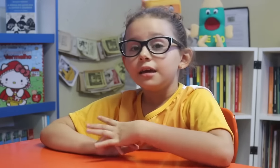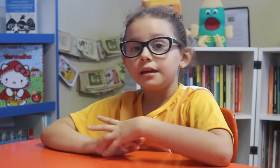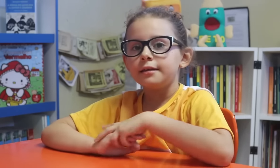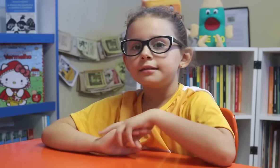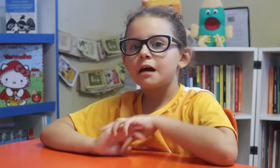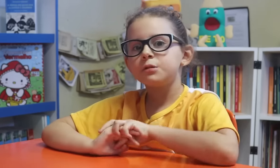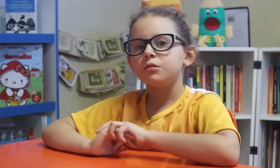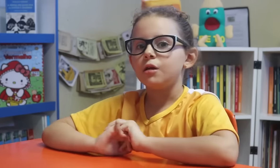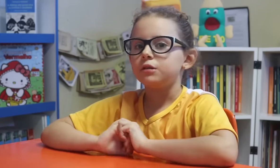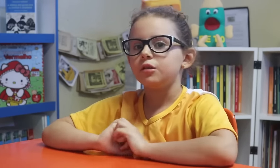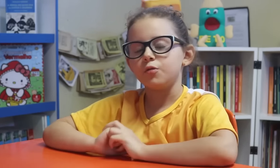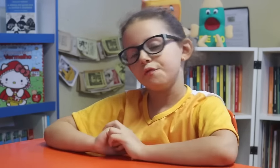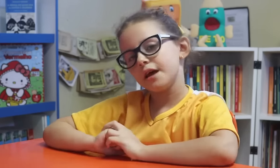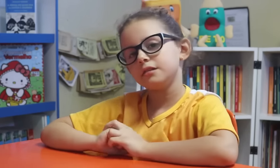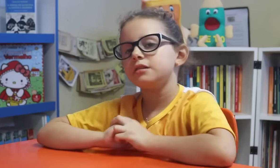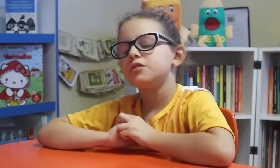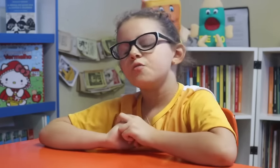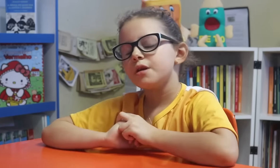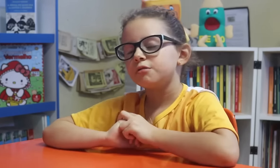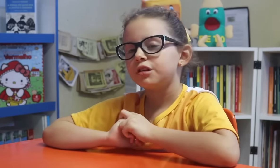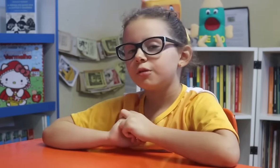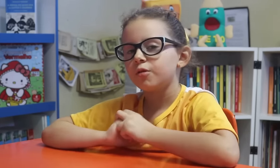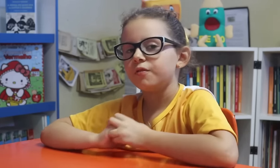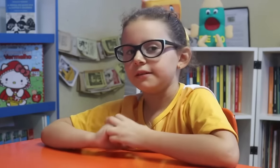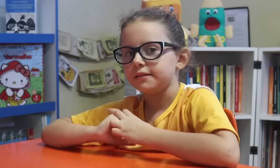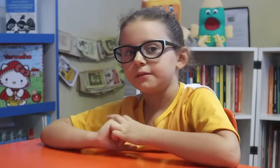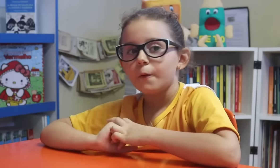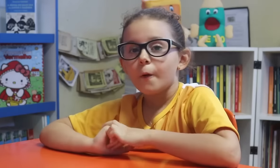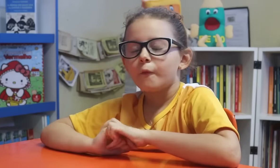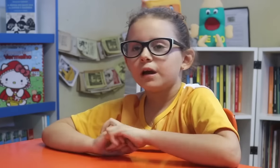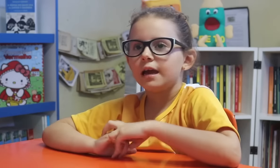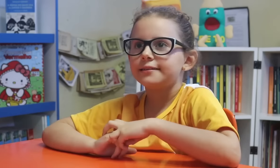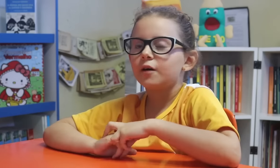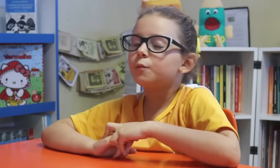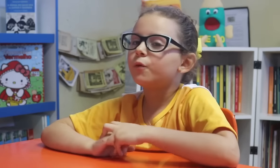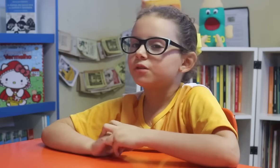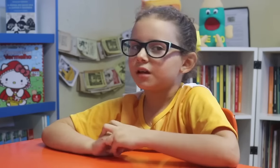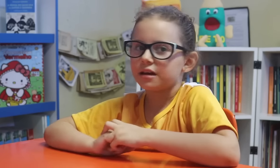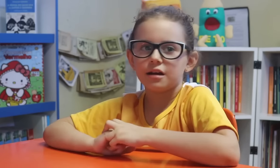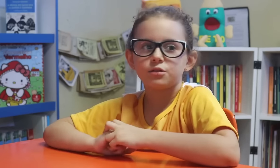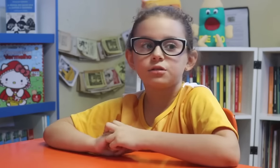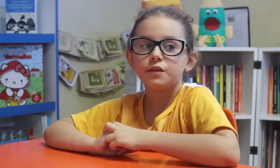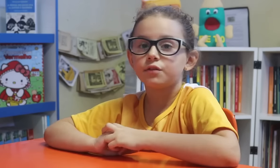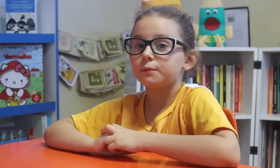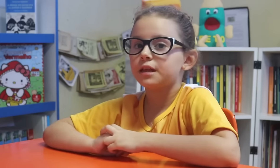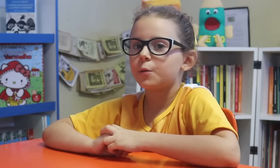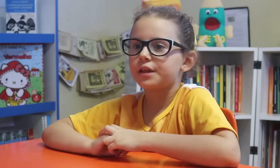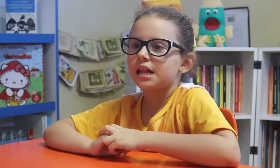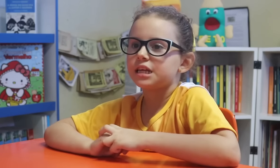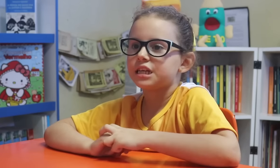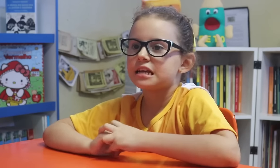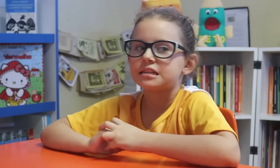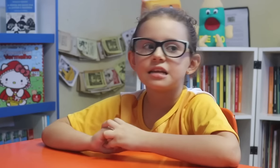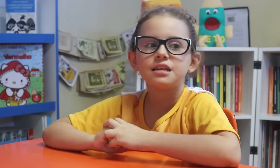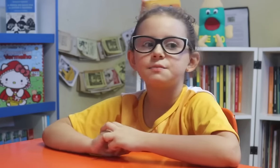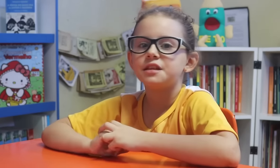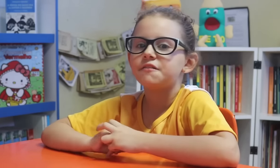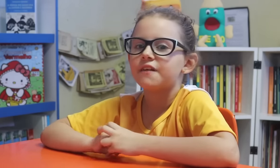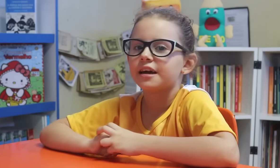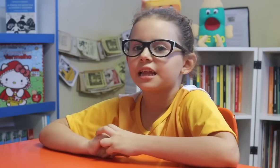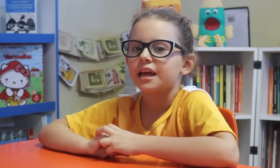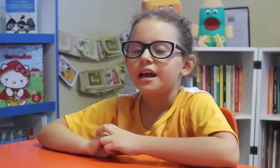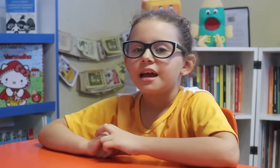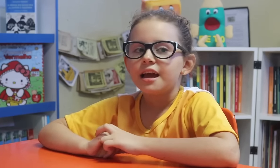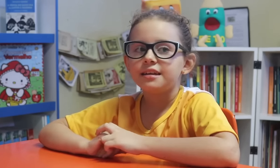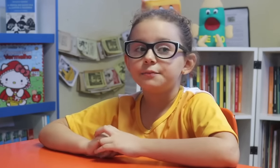casa. E sábado eu leio 5 vezes e domingo 5 vezes. Porque eles são muito legais. Os livros me dão inteligência, eles